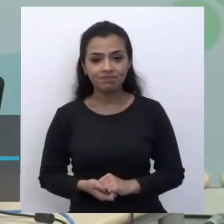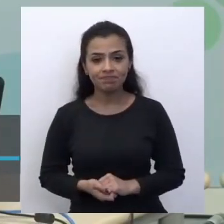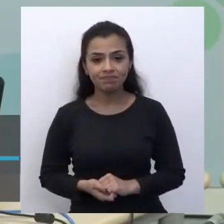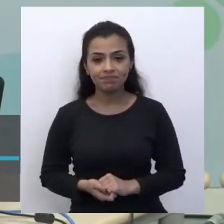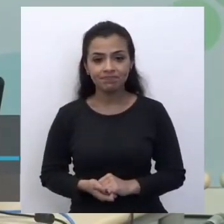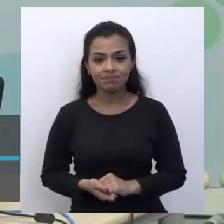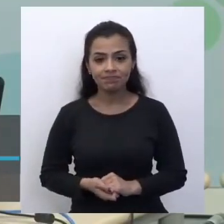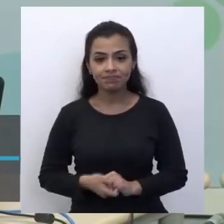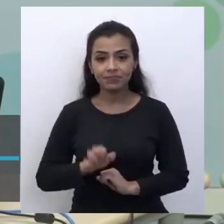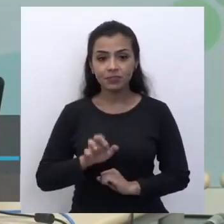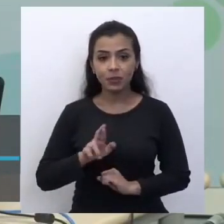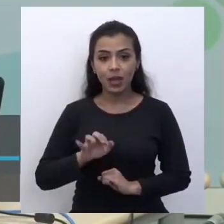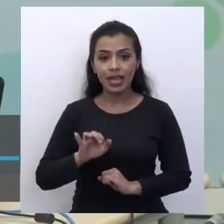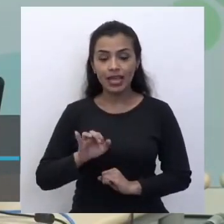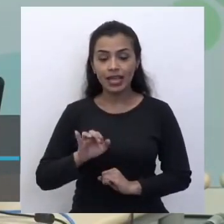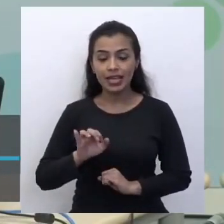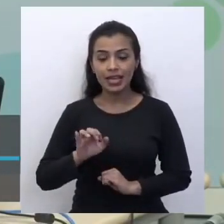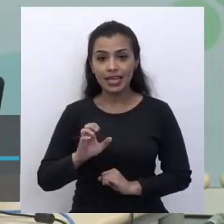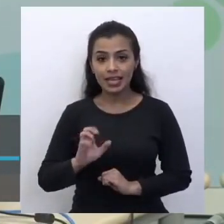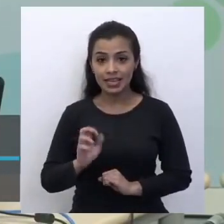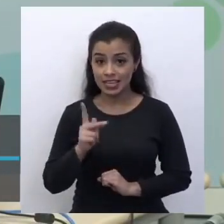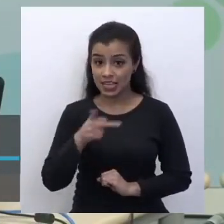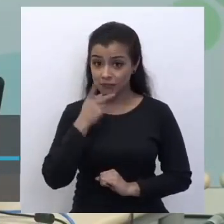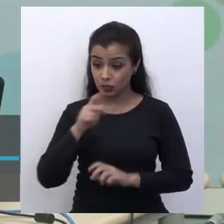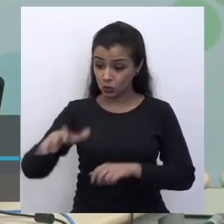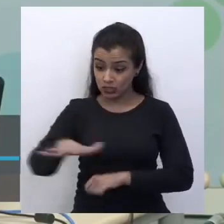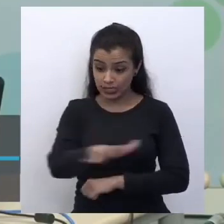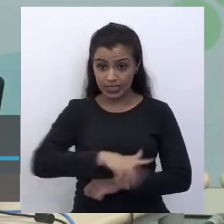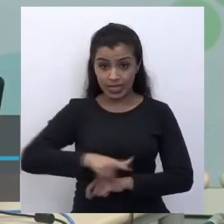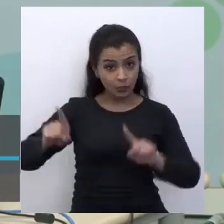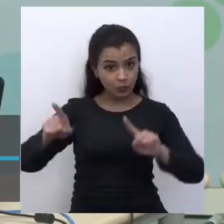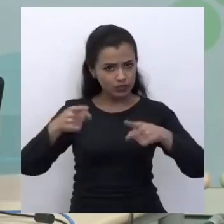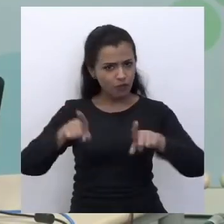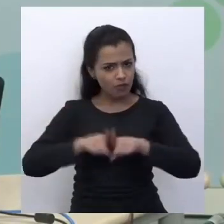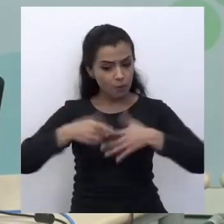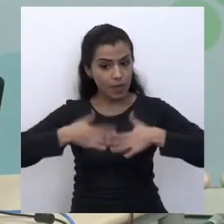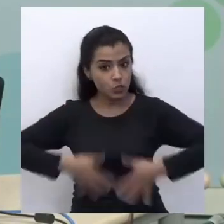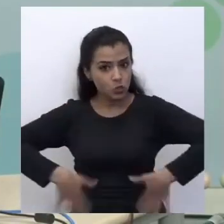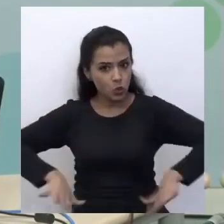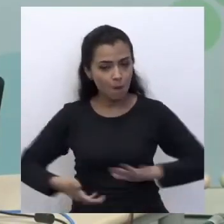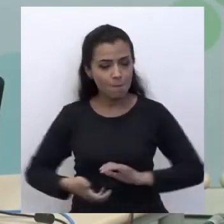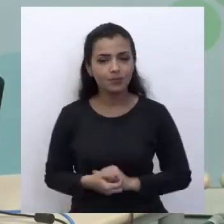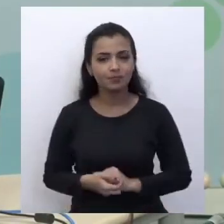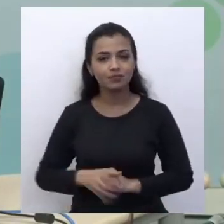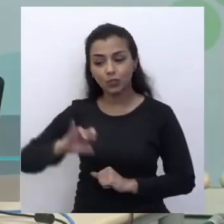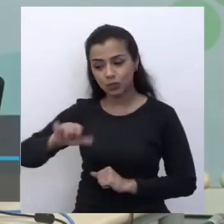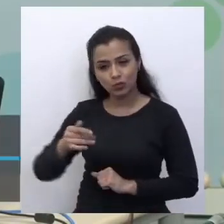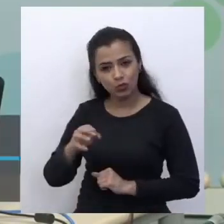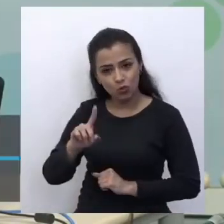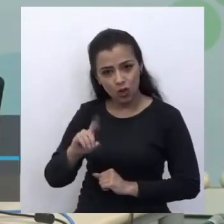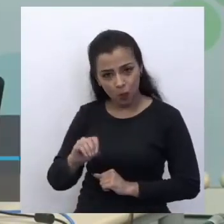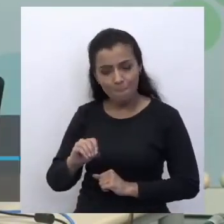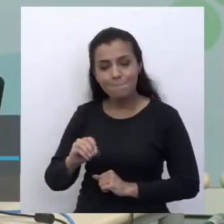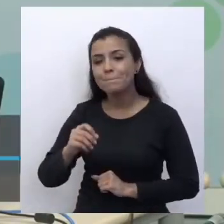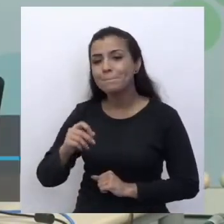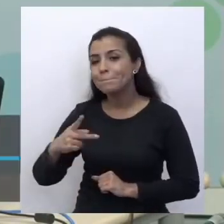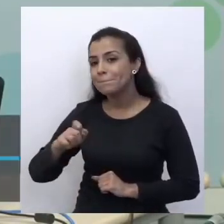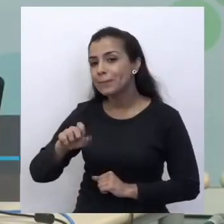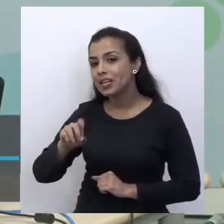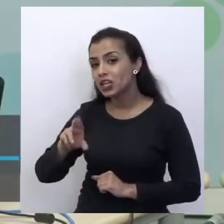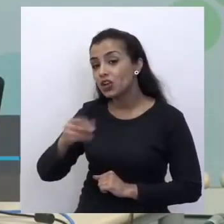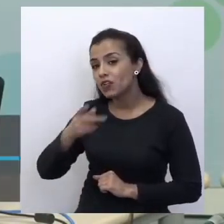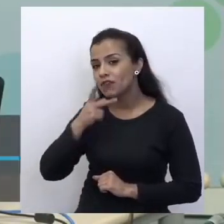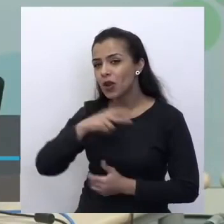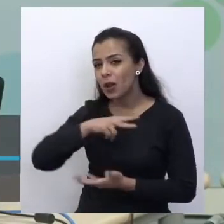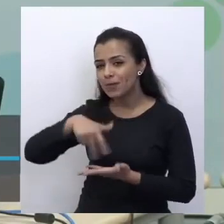O Eric citou cenário, o musical e as roupas. O João Pedro citou a dança. Alguns alunos,